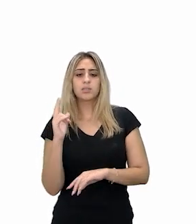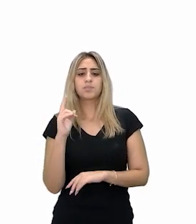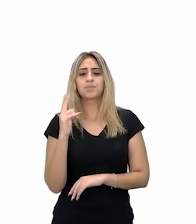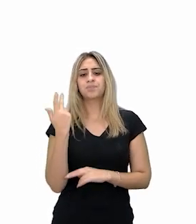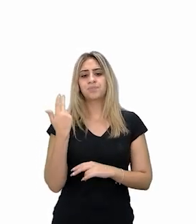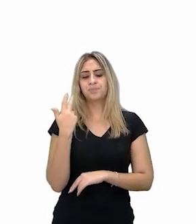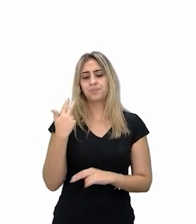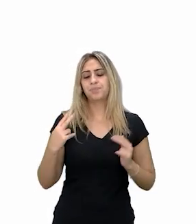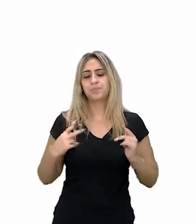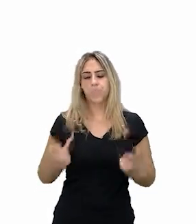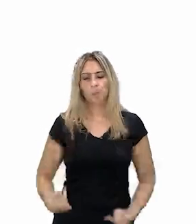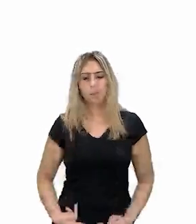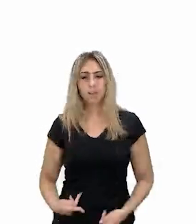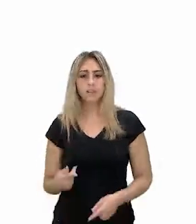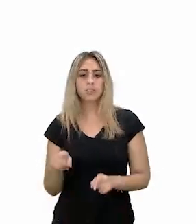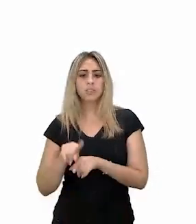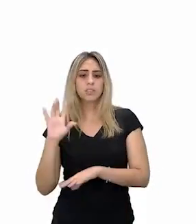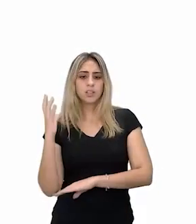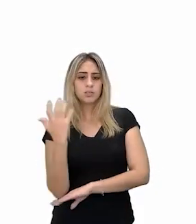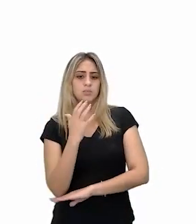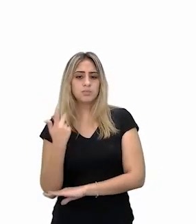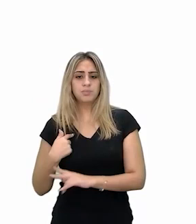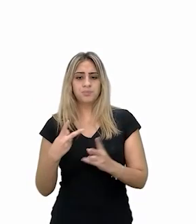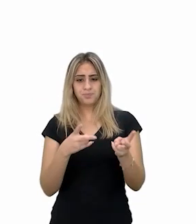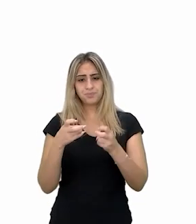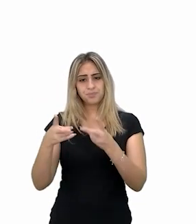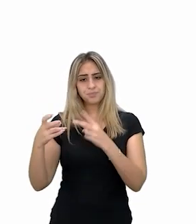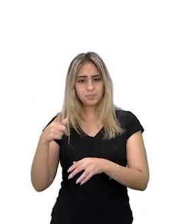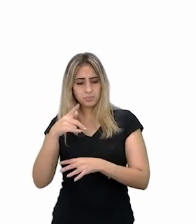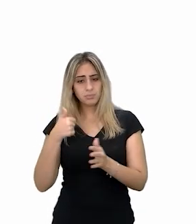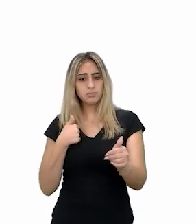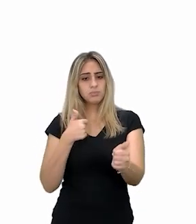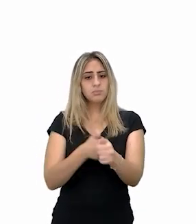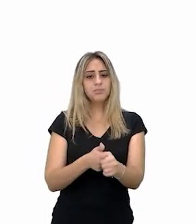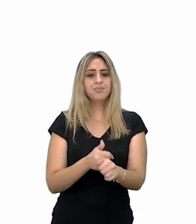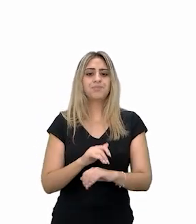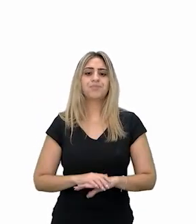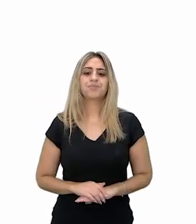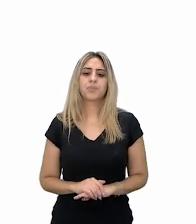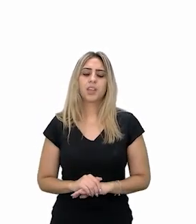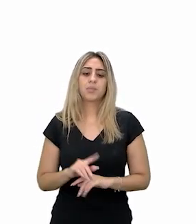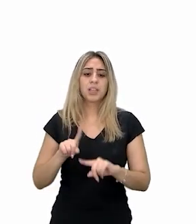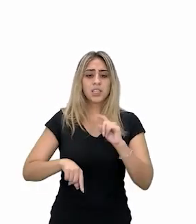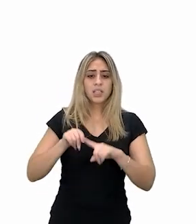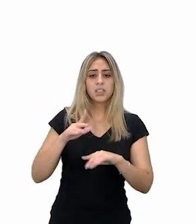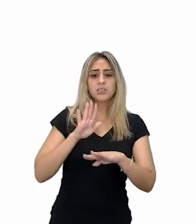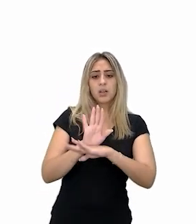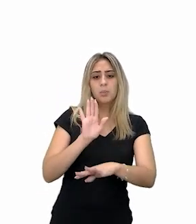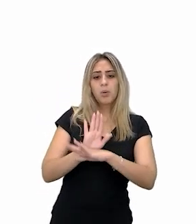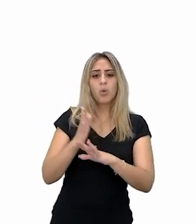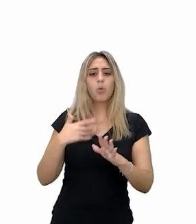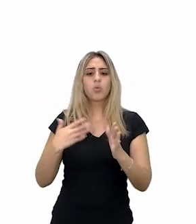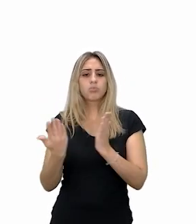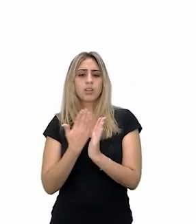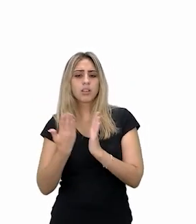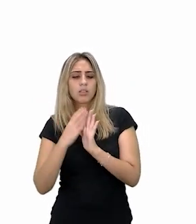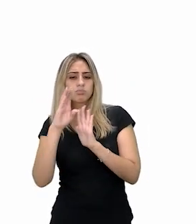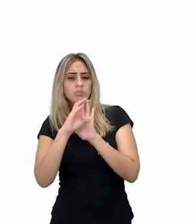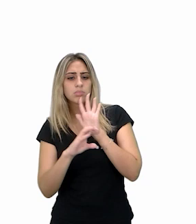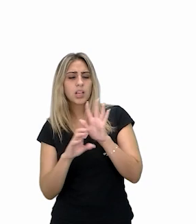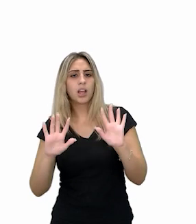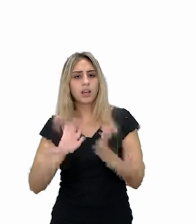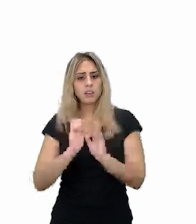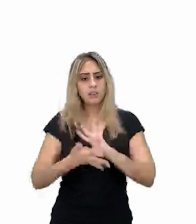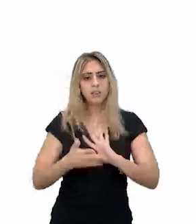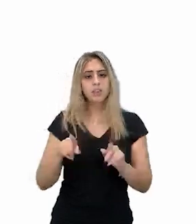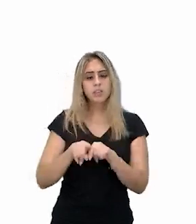que facilmente a gente percebe essa aproximação com física, né, então por que não conversar e fazer